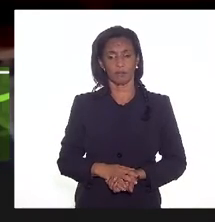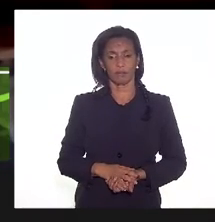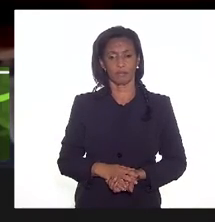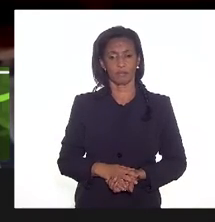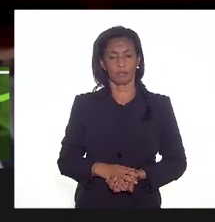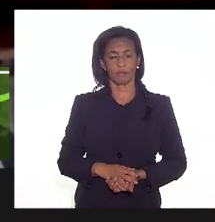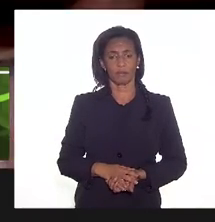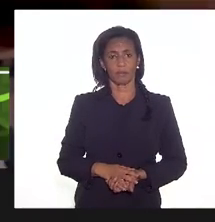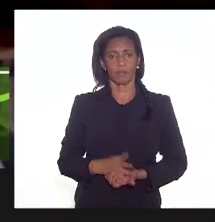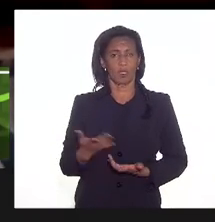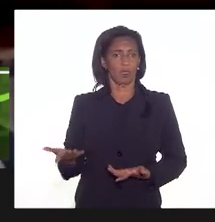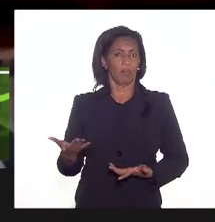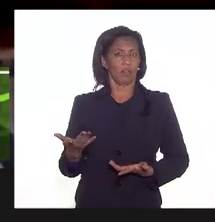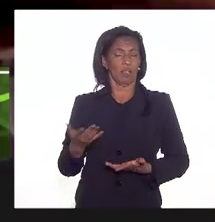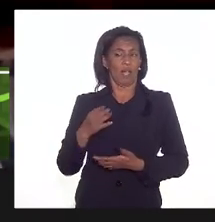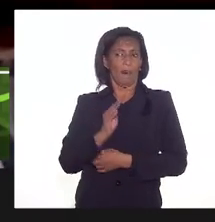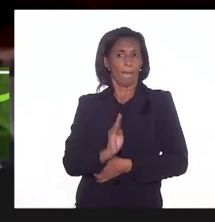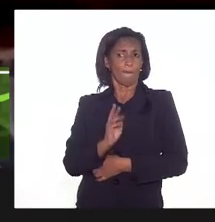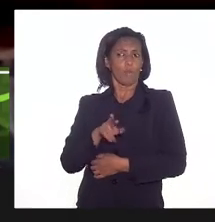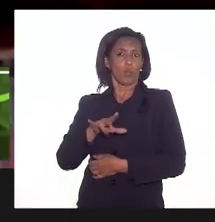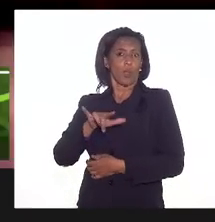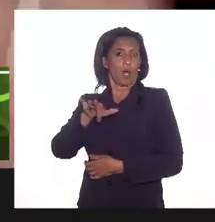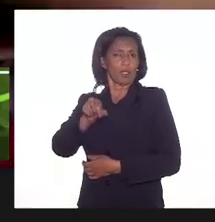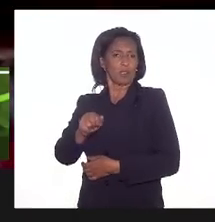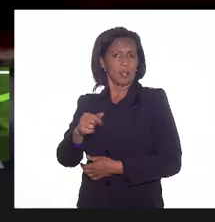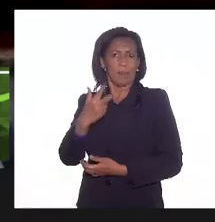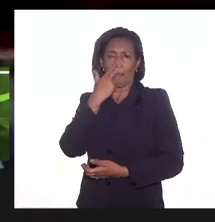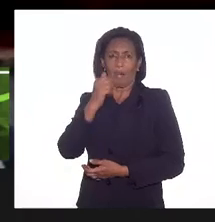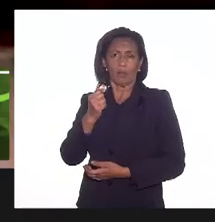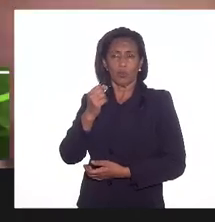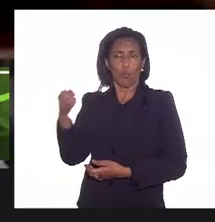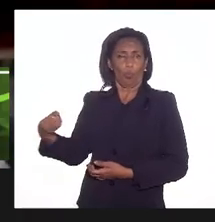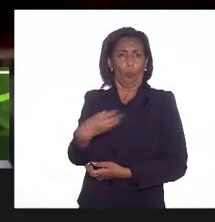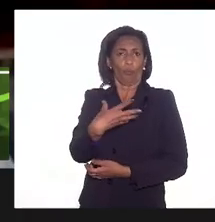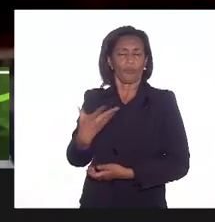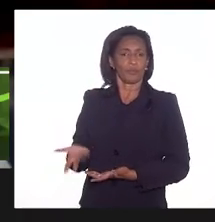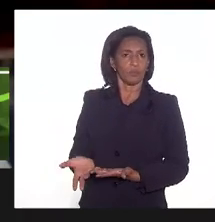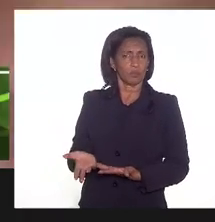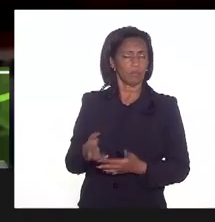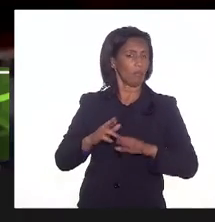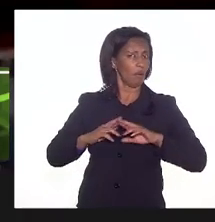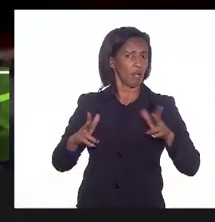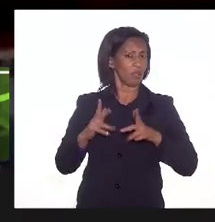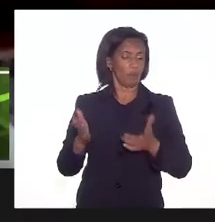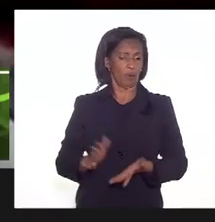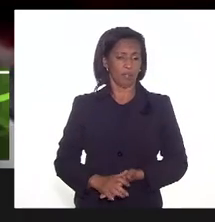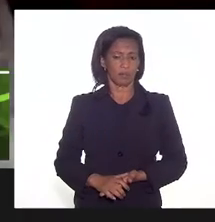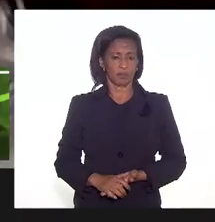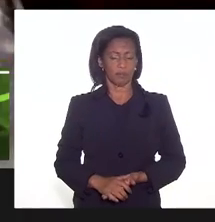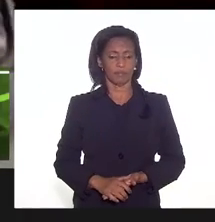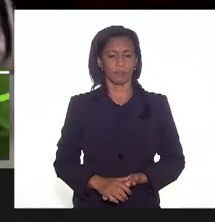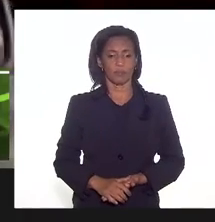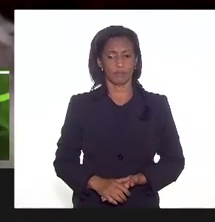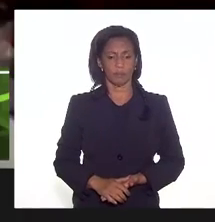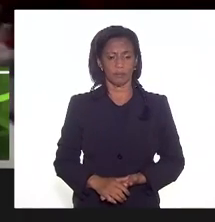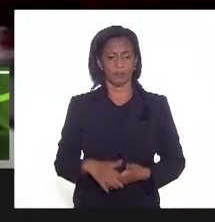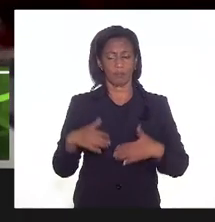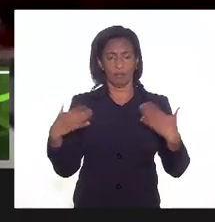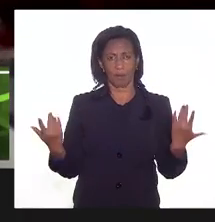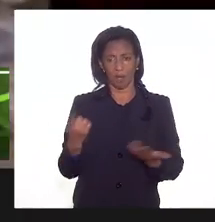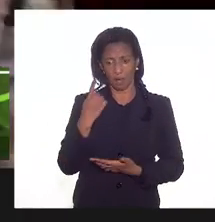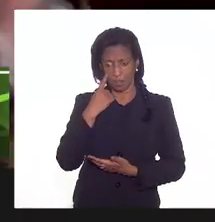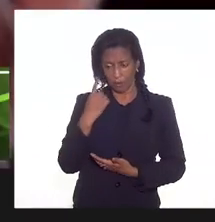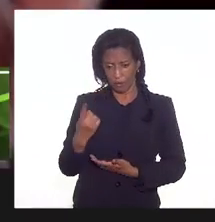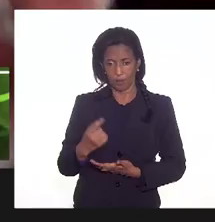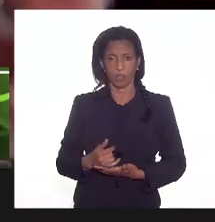da burocracia para muita gente é uma novidade então eu queria me estender mais acho que já estendi agora que eu vi aqui no